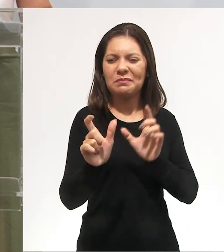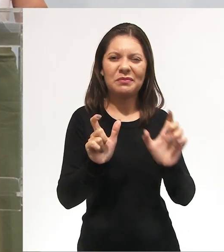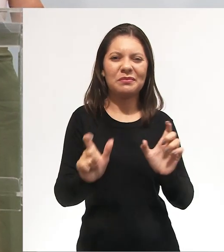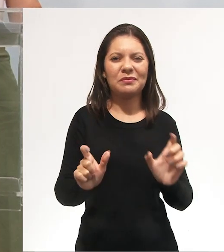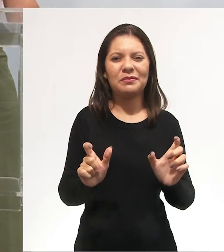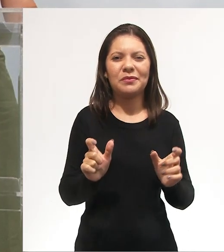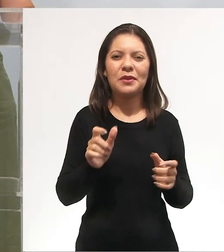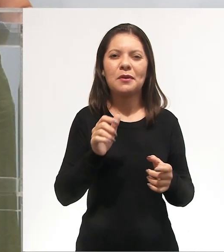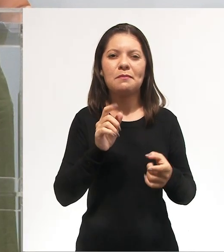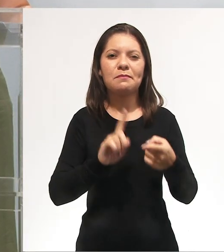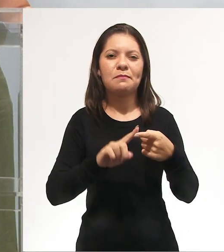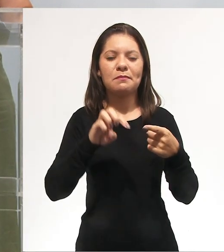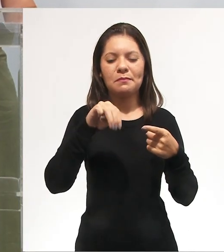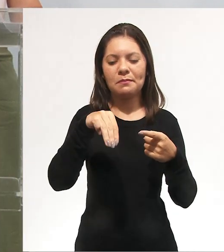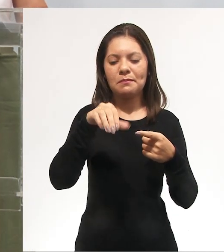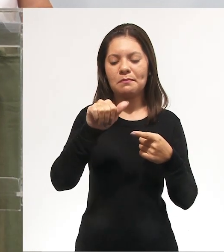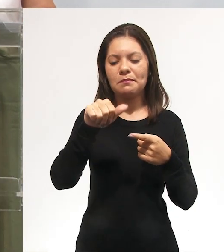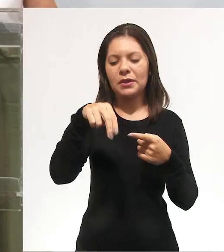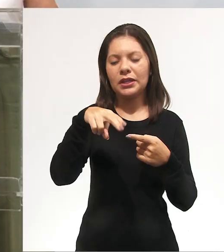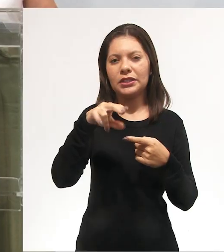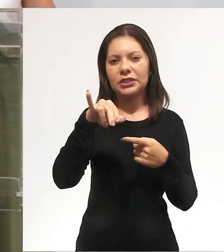também, como maninha,